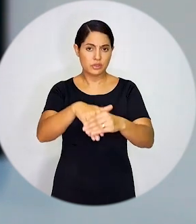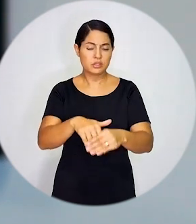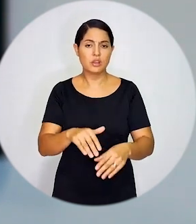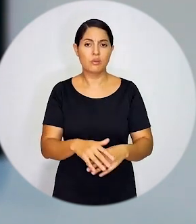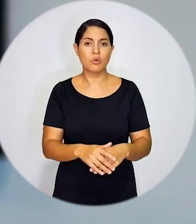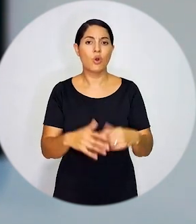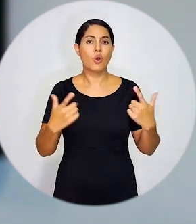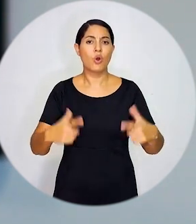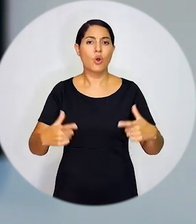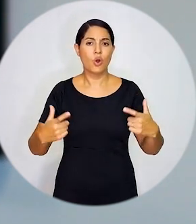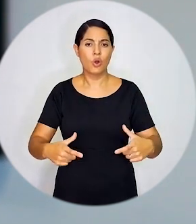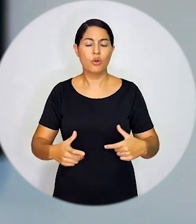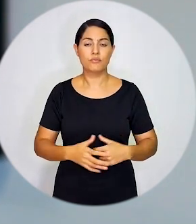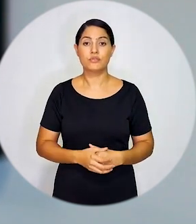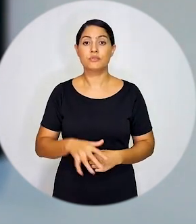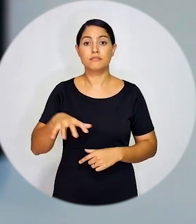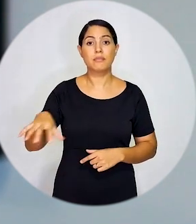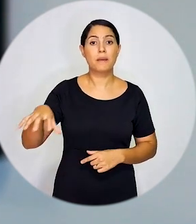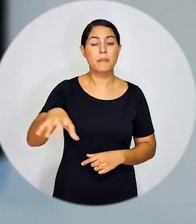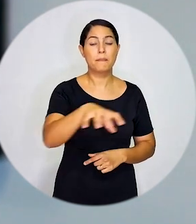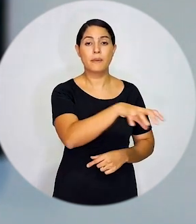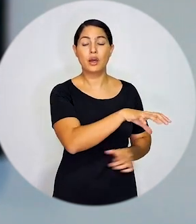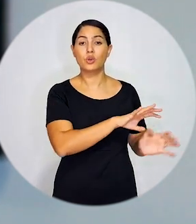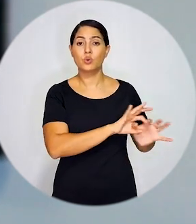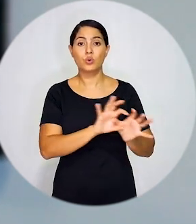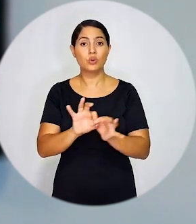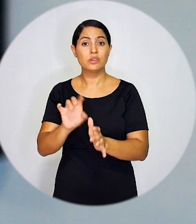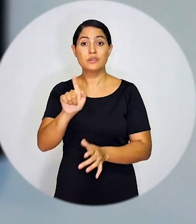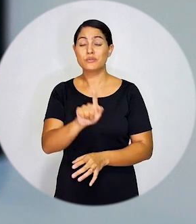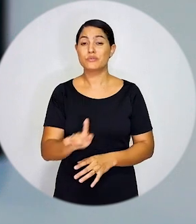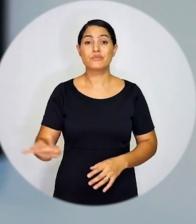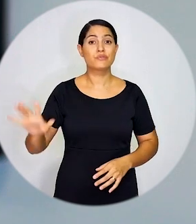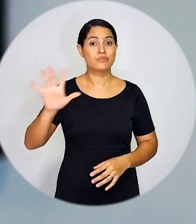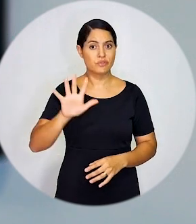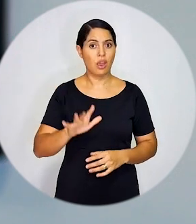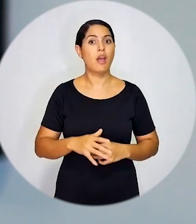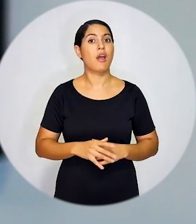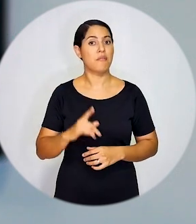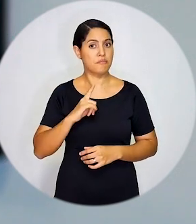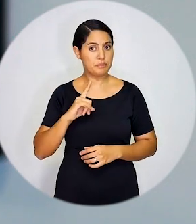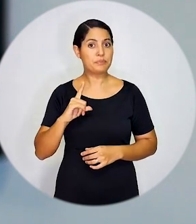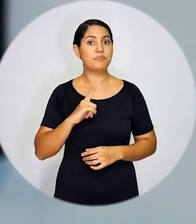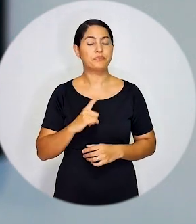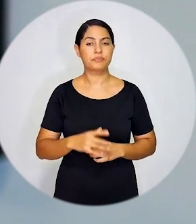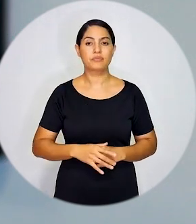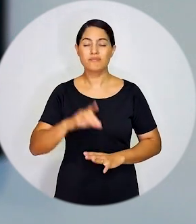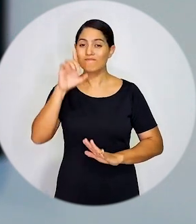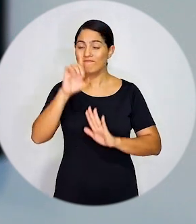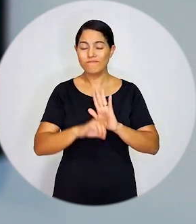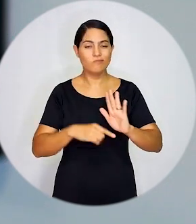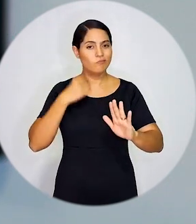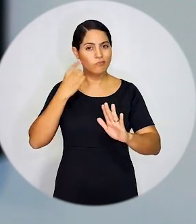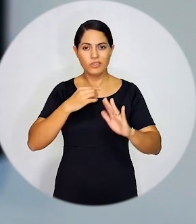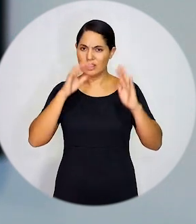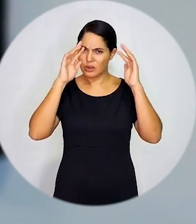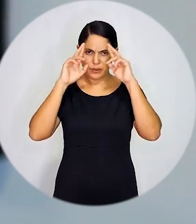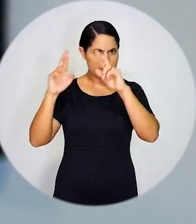eleitorais, perante a justiça eleitoral, as zonas eleitorais em geral, né, quando tem as suas